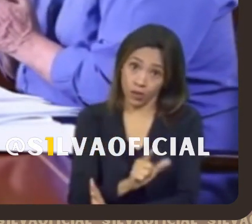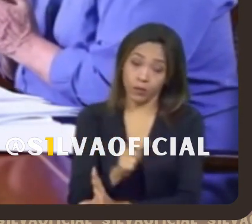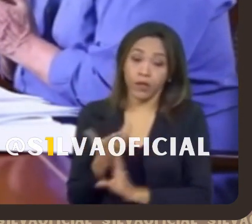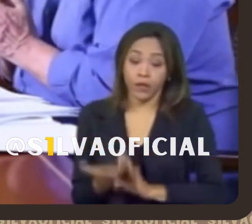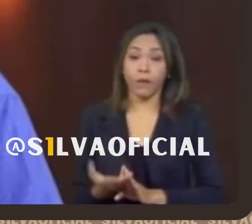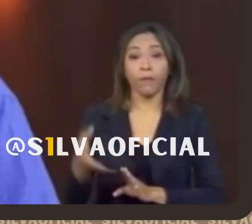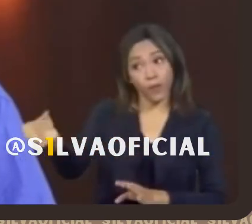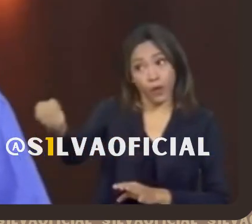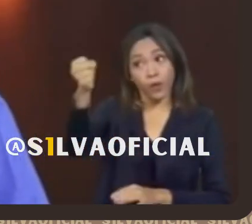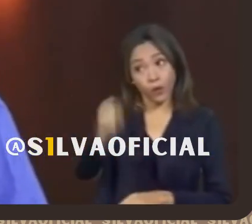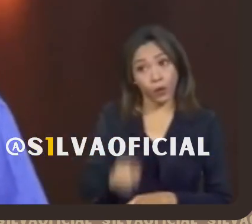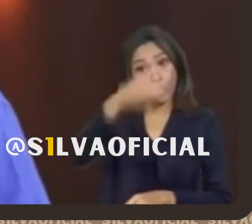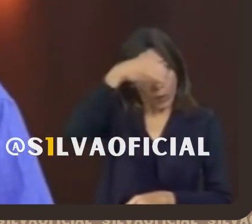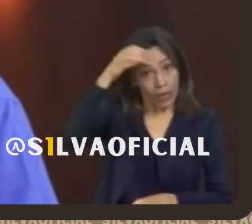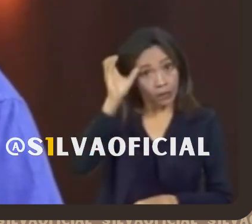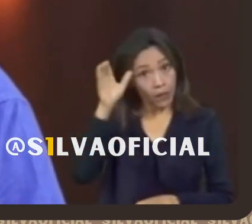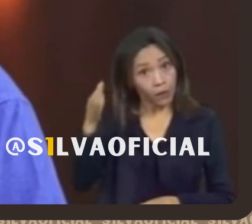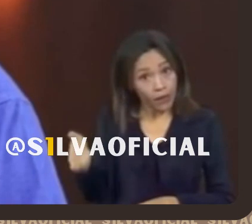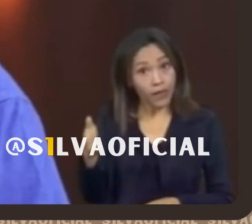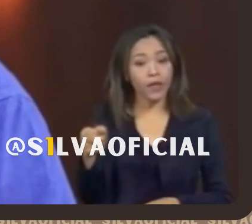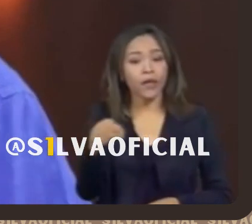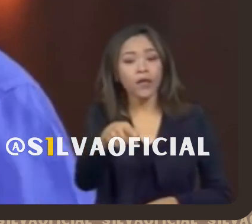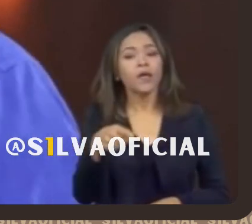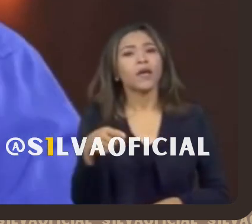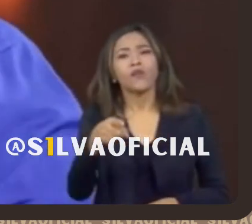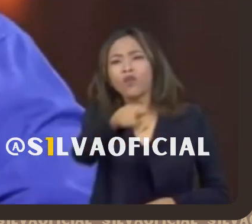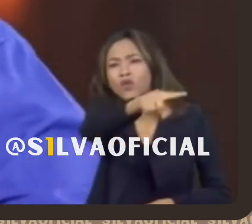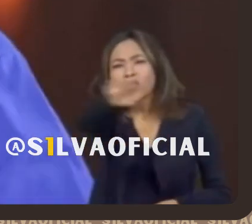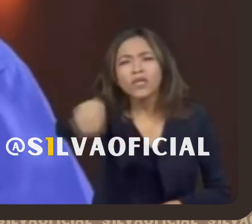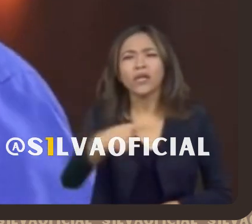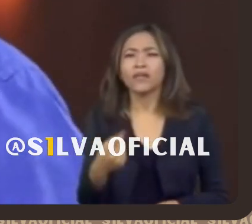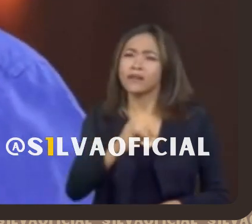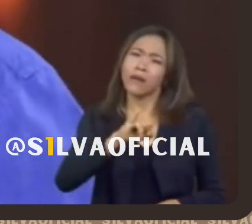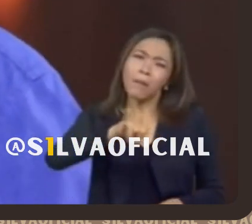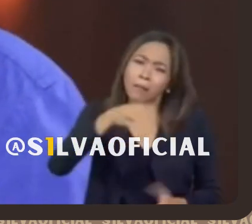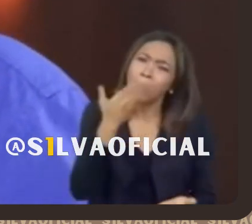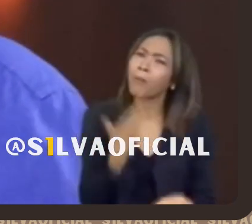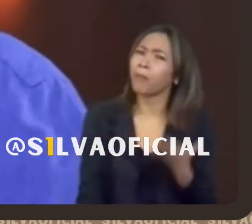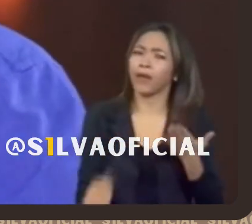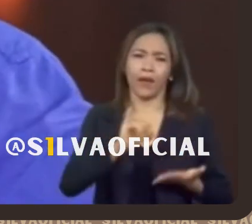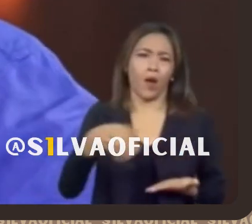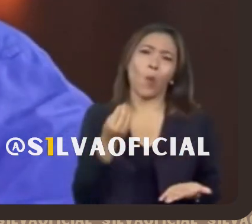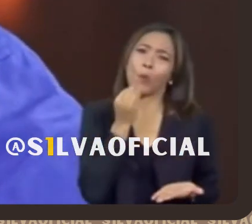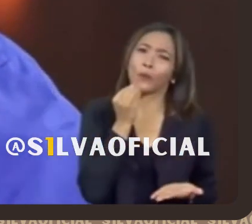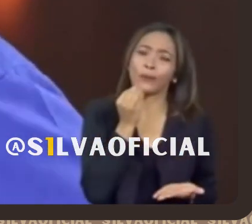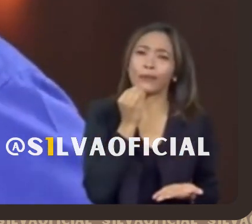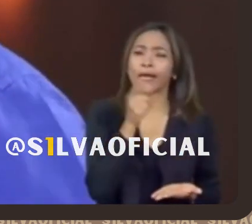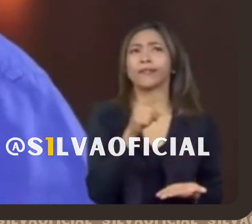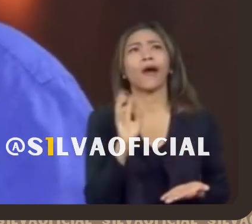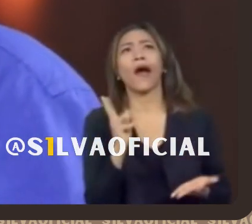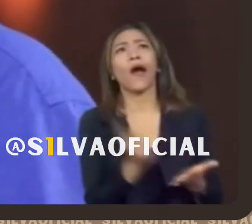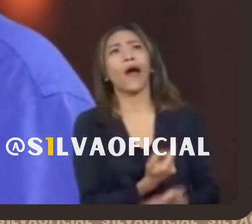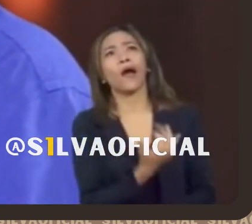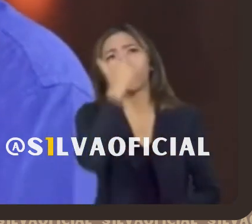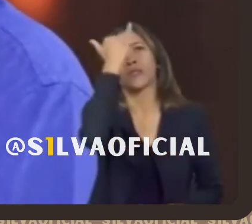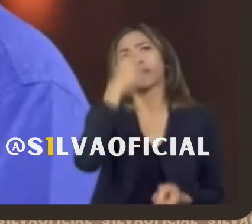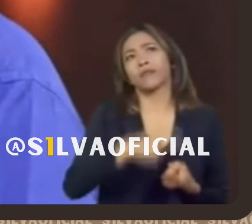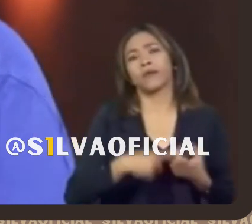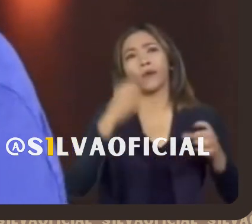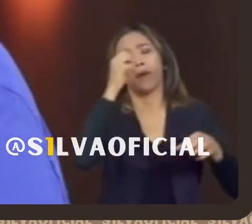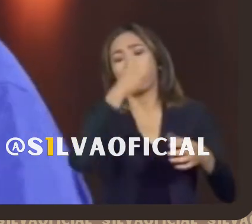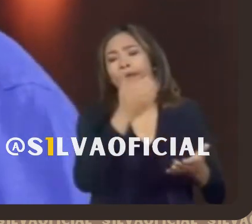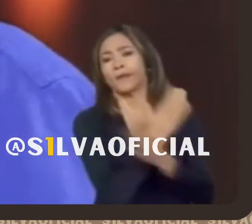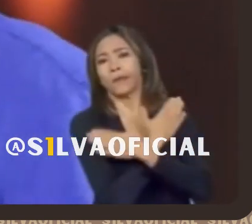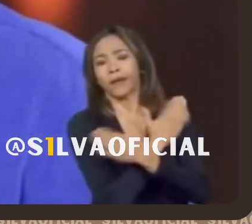Camilo dizer para você cara não jogue fora essa oportunidade se você por algum motivo por desemprego por crise familiar você não